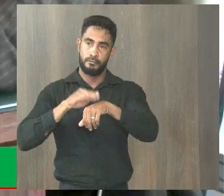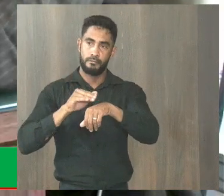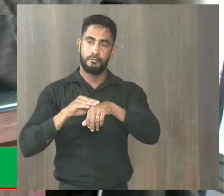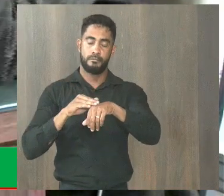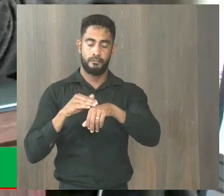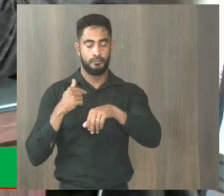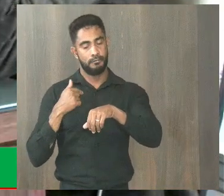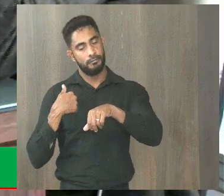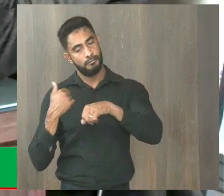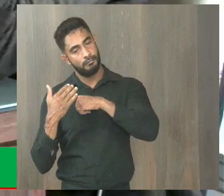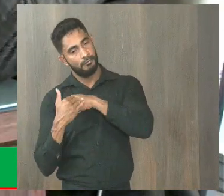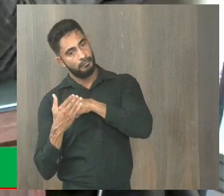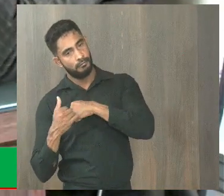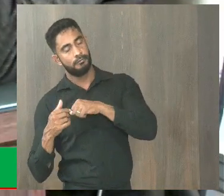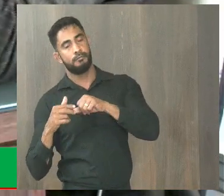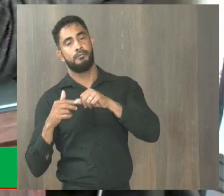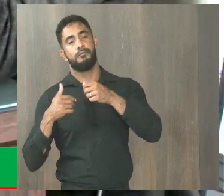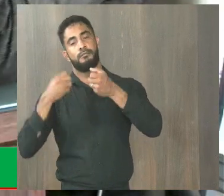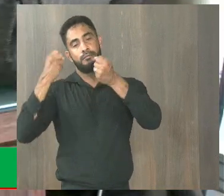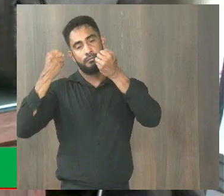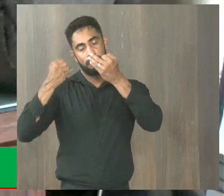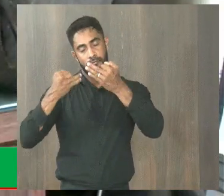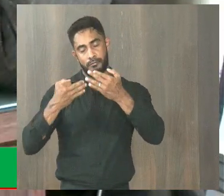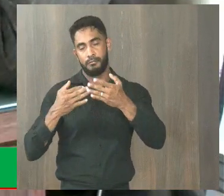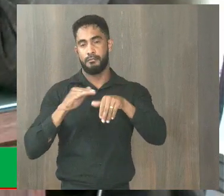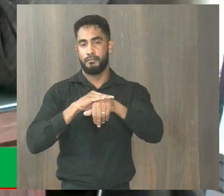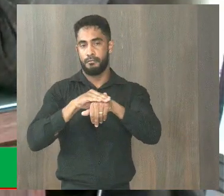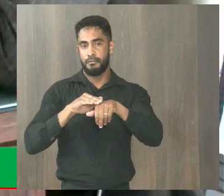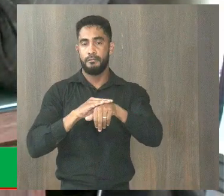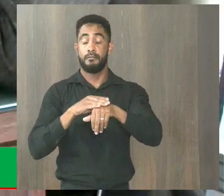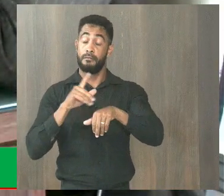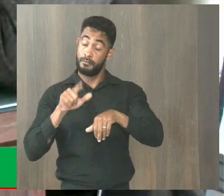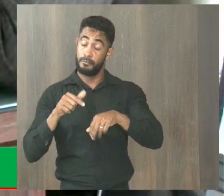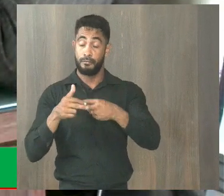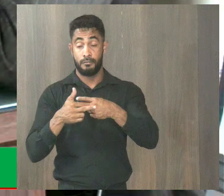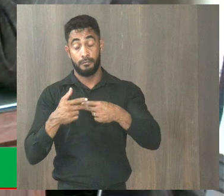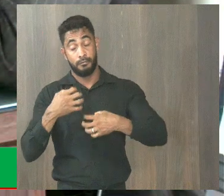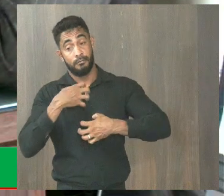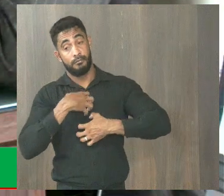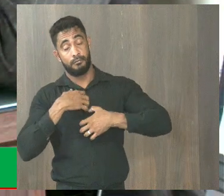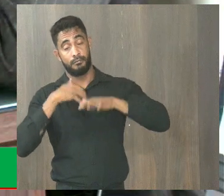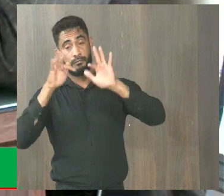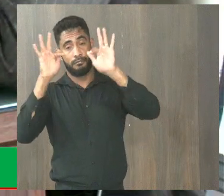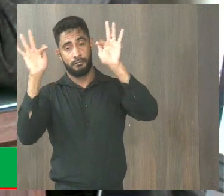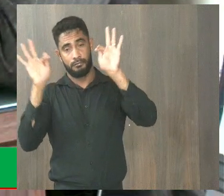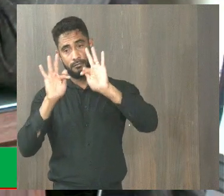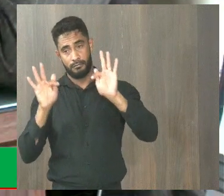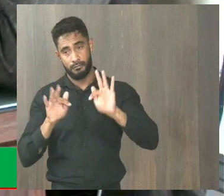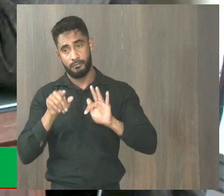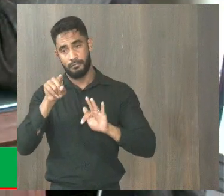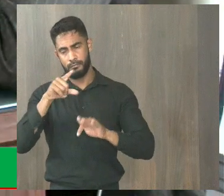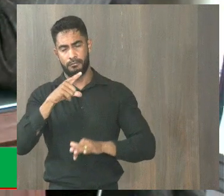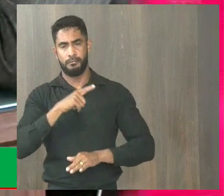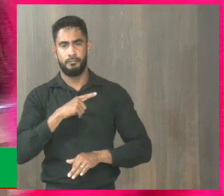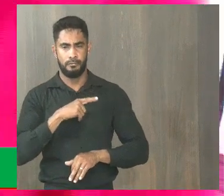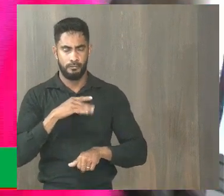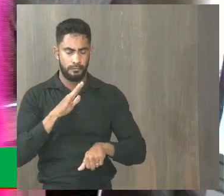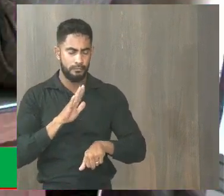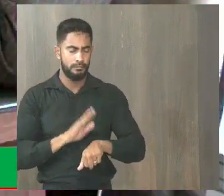foi relatado sobre essa avenida. Então, é algo assim que deixa a gente feliz. E você, há mais tempo, está,